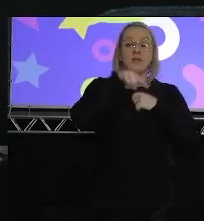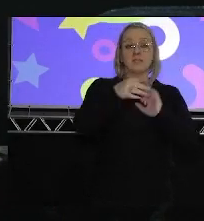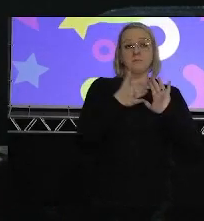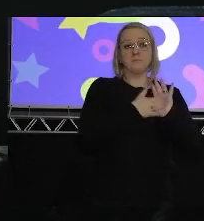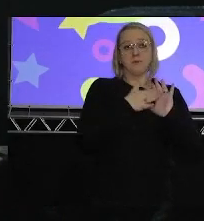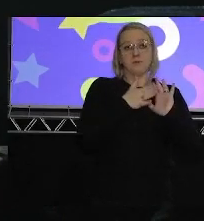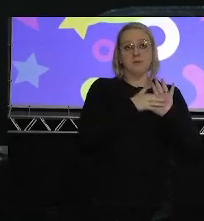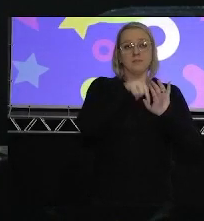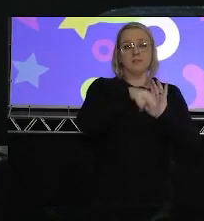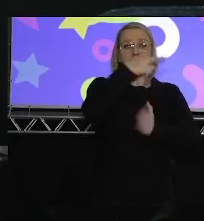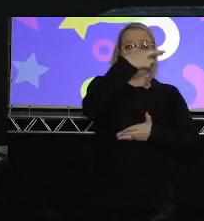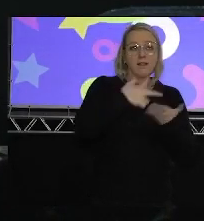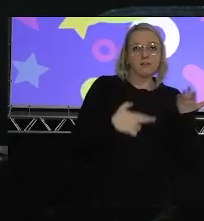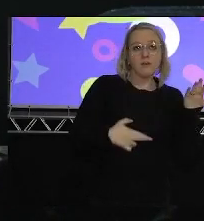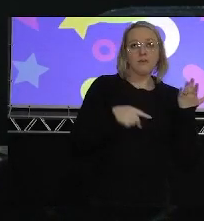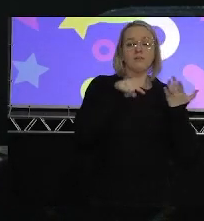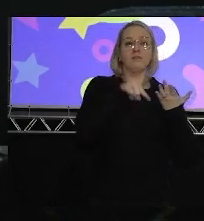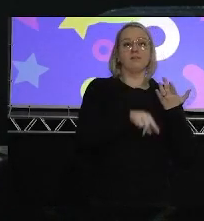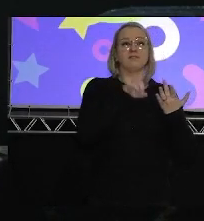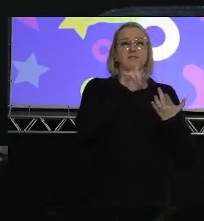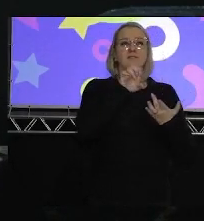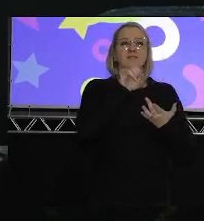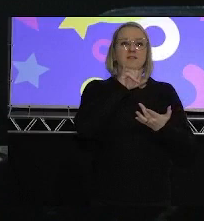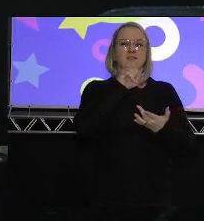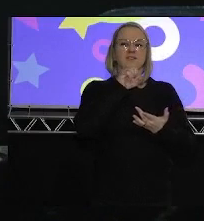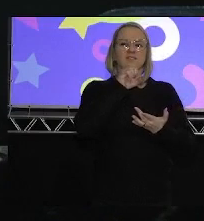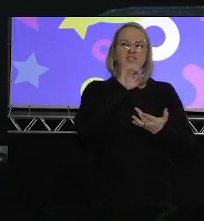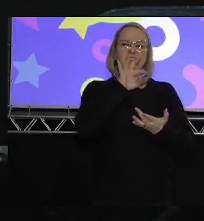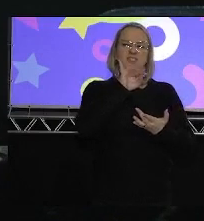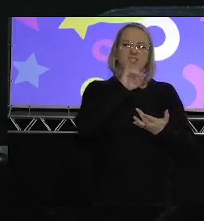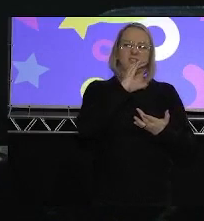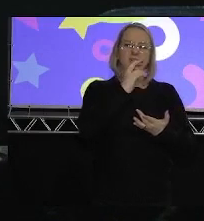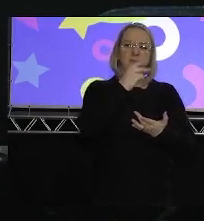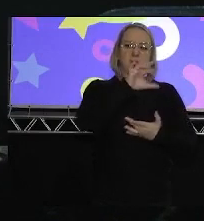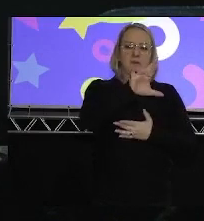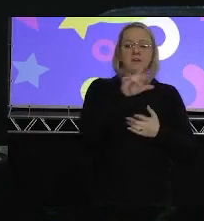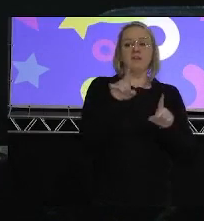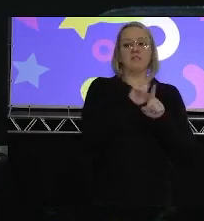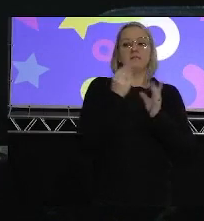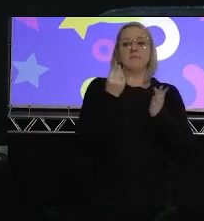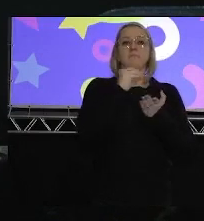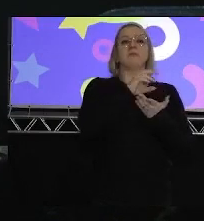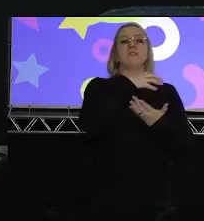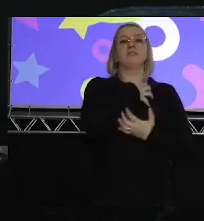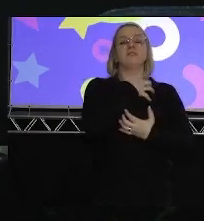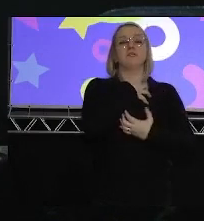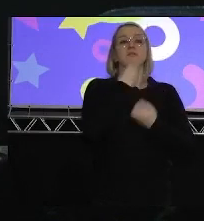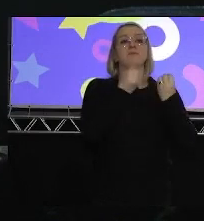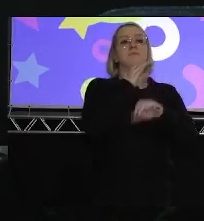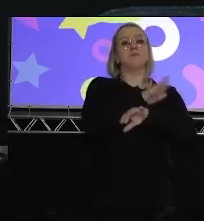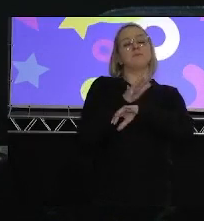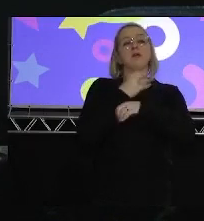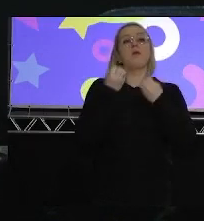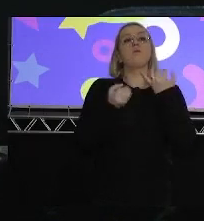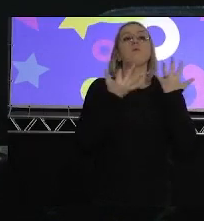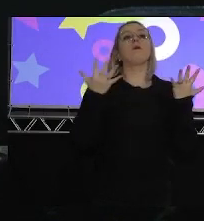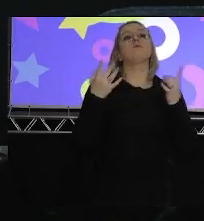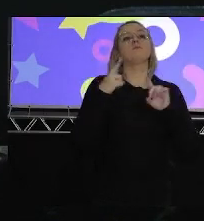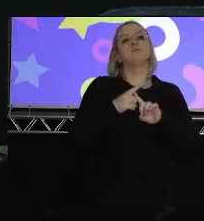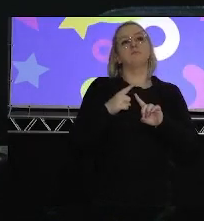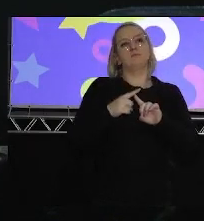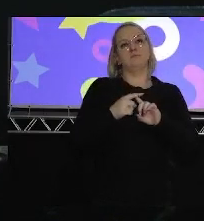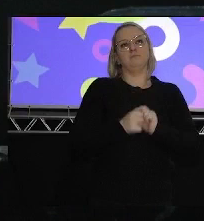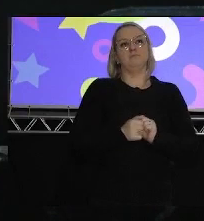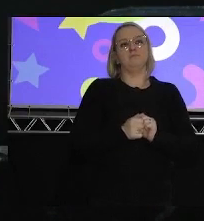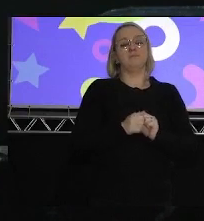proposta, aquele relatório, aquele dashboard, aquela módulo, aquele incremento no produto, vai ajudar com qual deles. E a